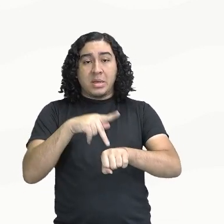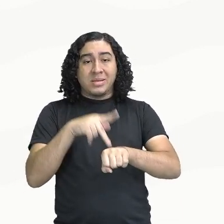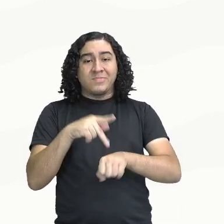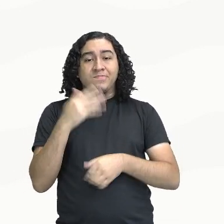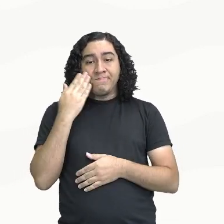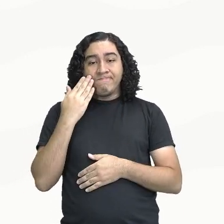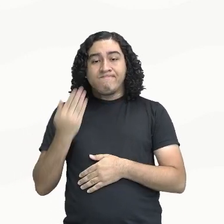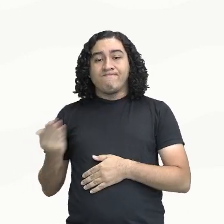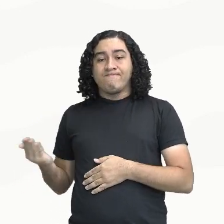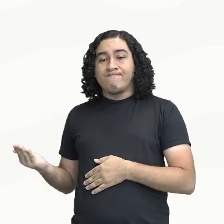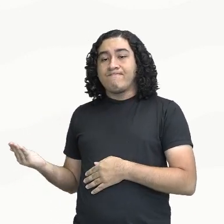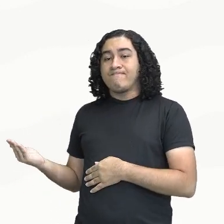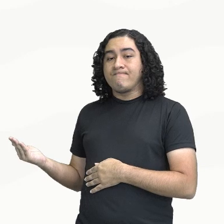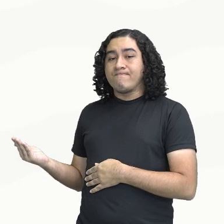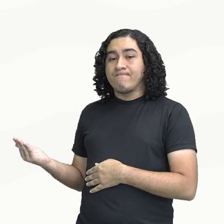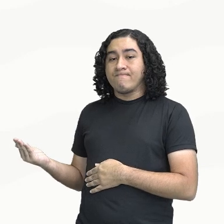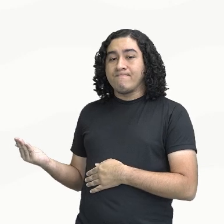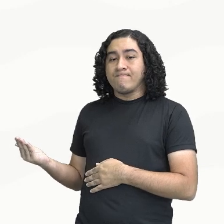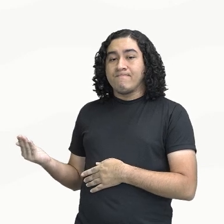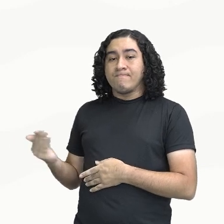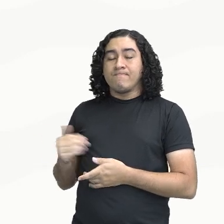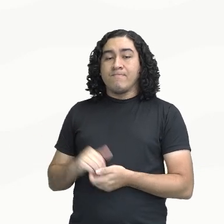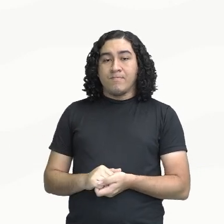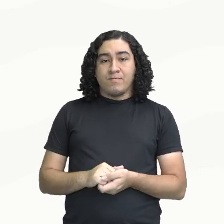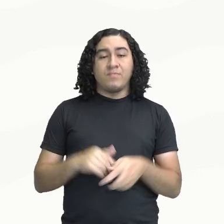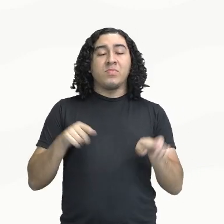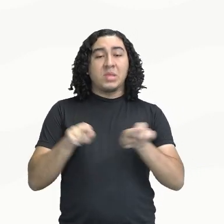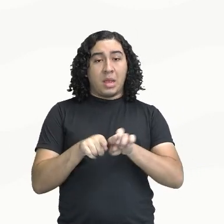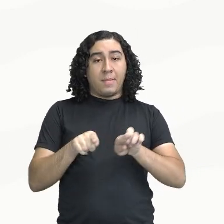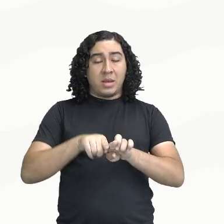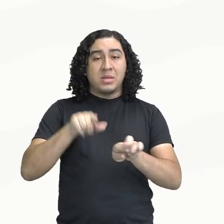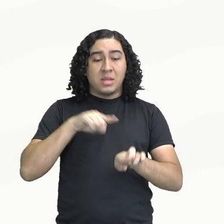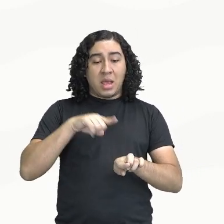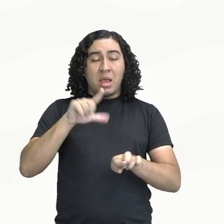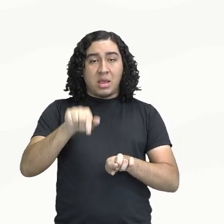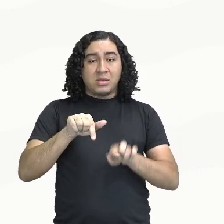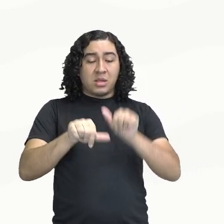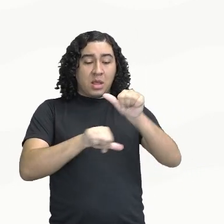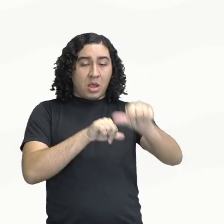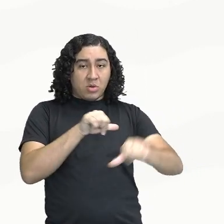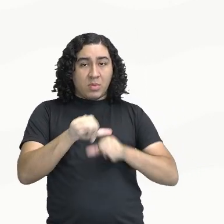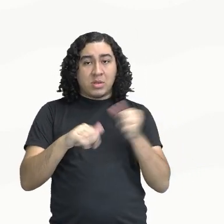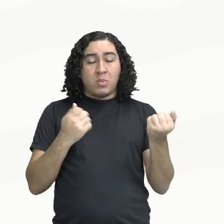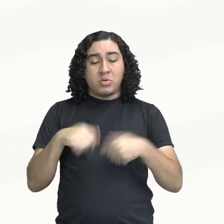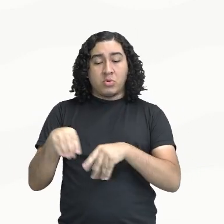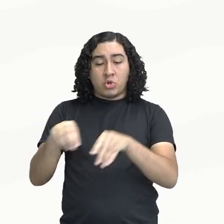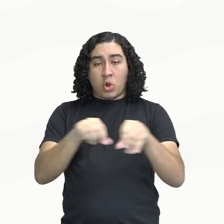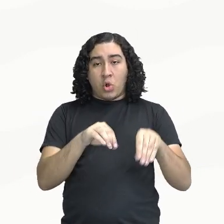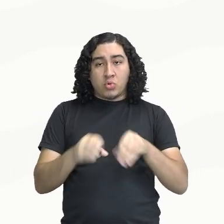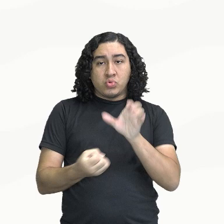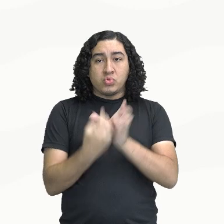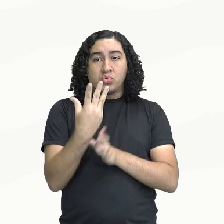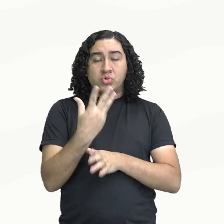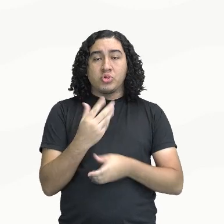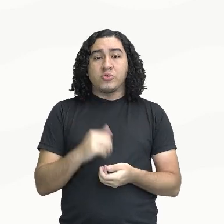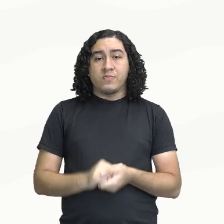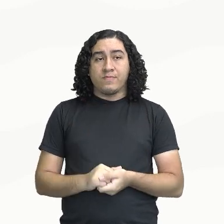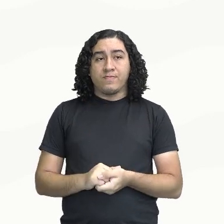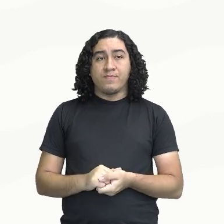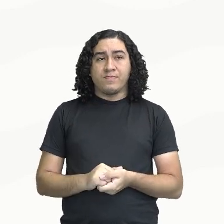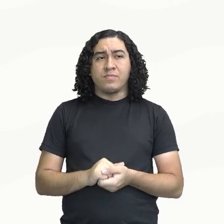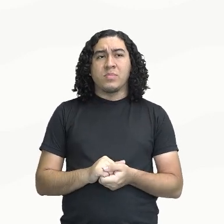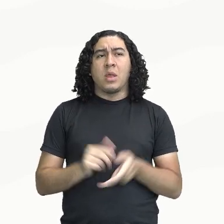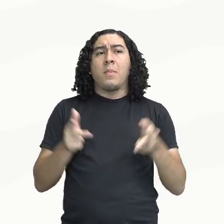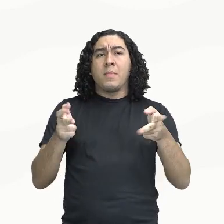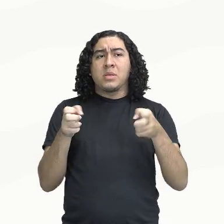Então essas rochas que nós temos aqui, que sofrem também um processo de erosão para formar esse solo. Então vocês